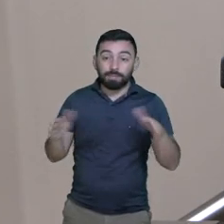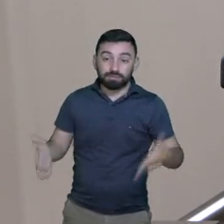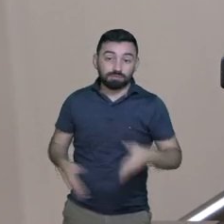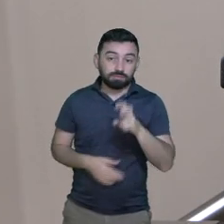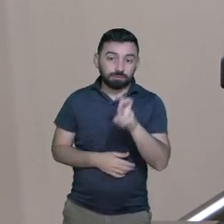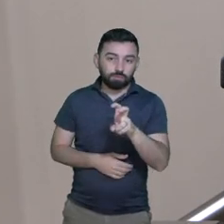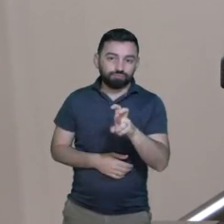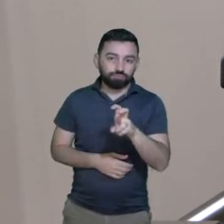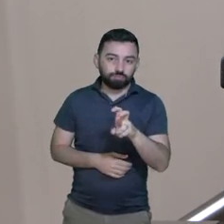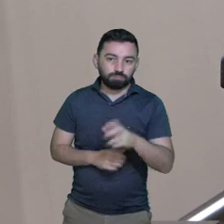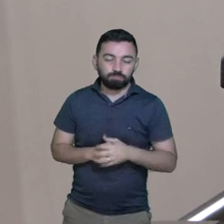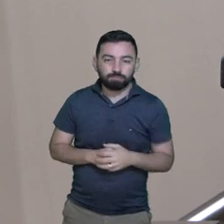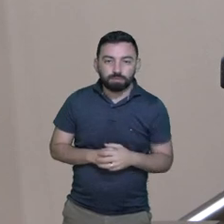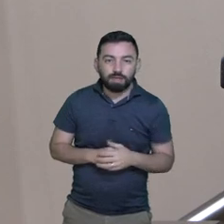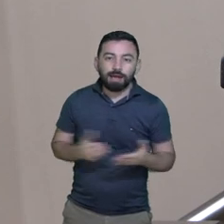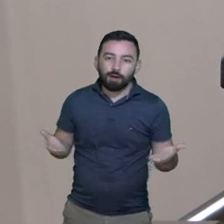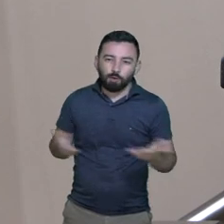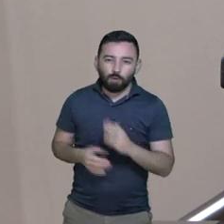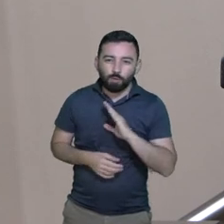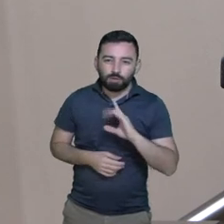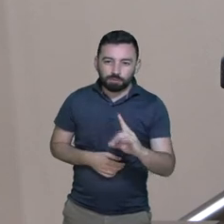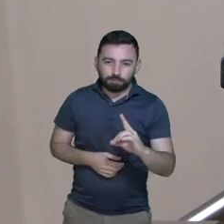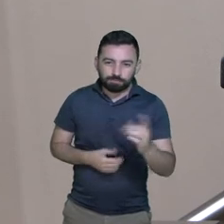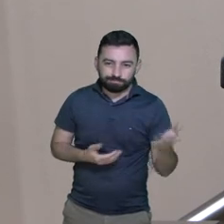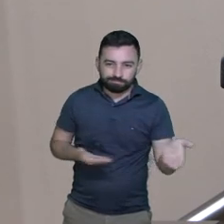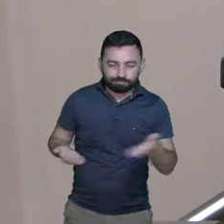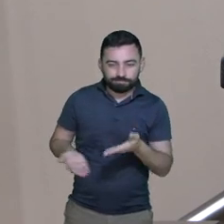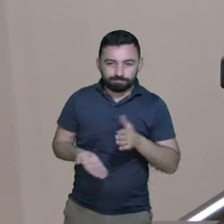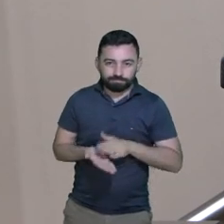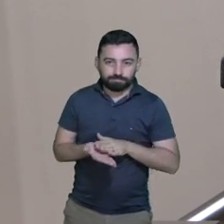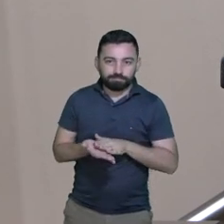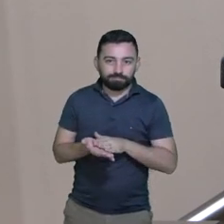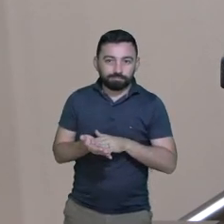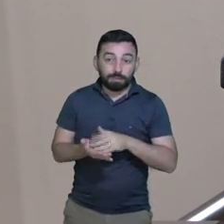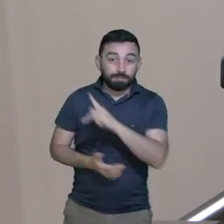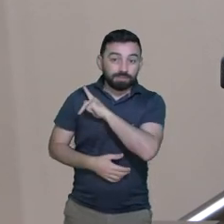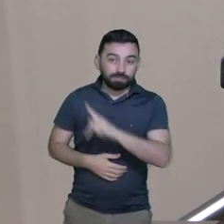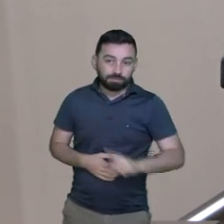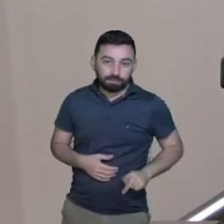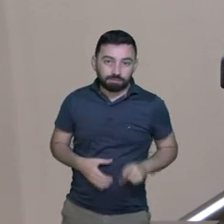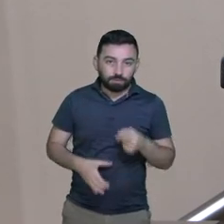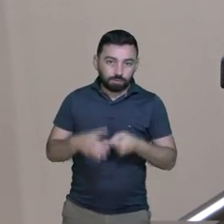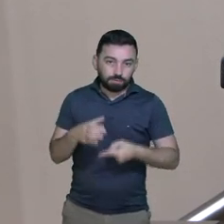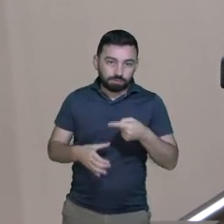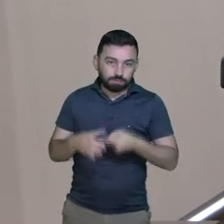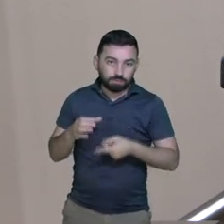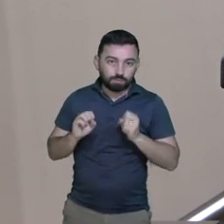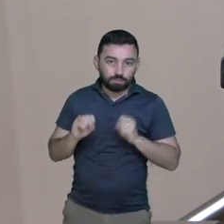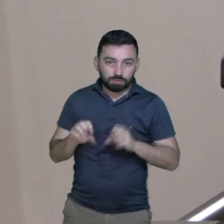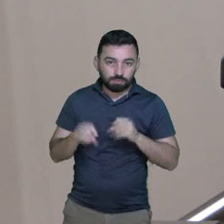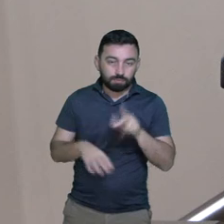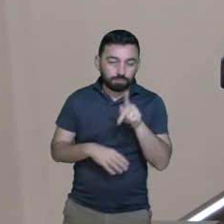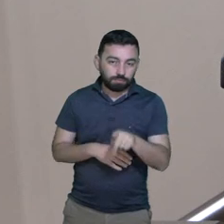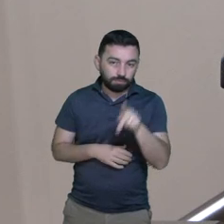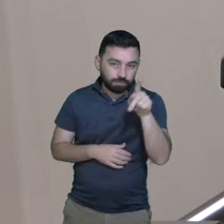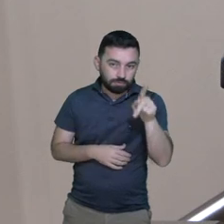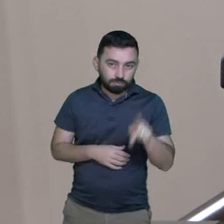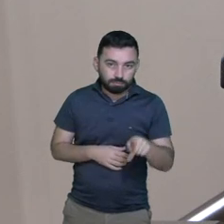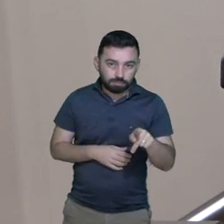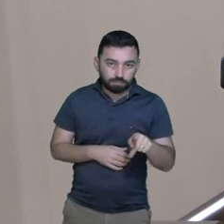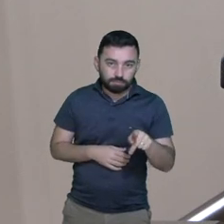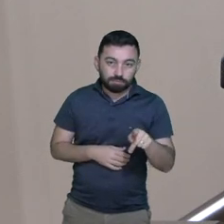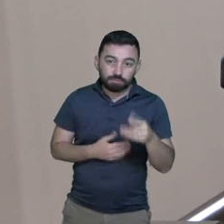para coordenar os trabalhos dessa vamos receber com uma salva de palmas a presidente da Comissão de Educação professora